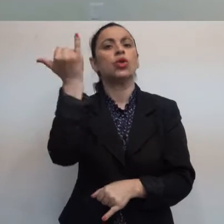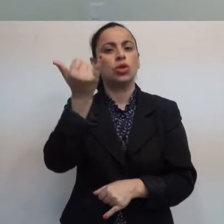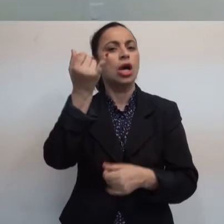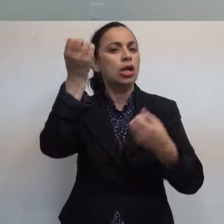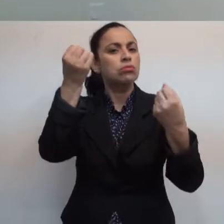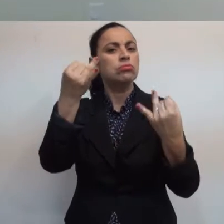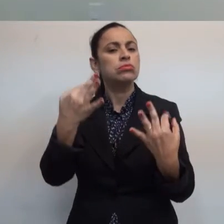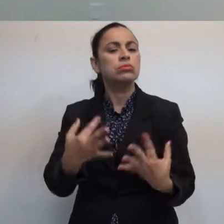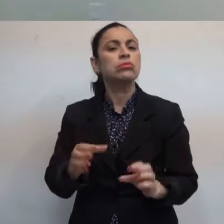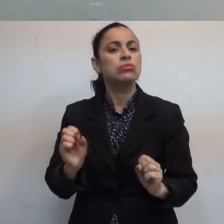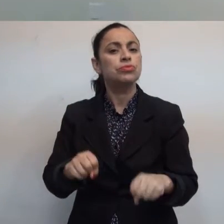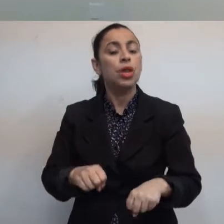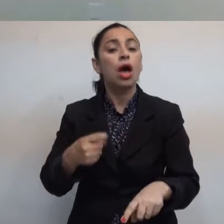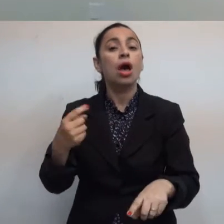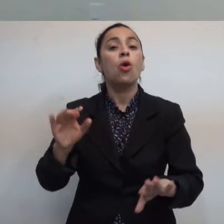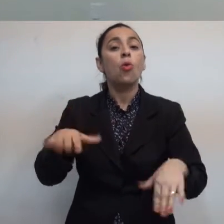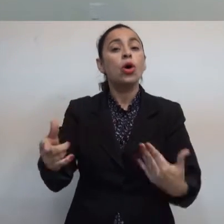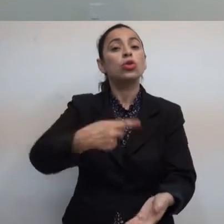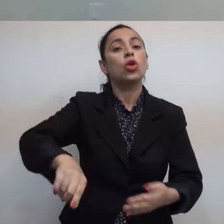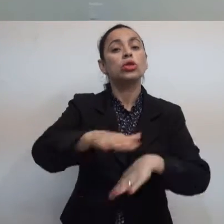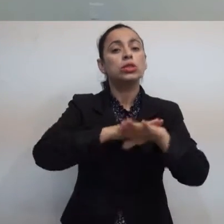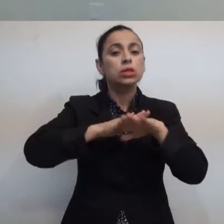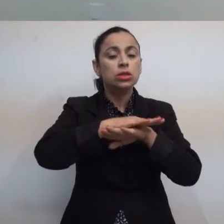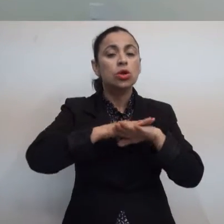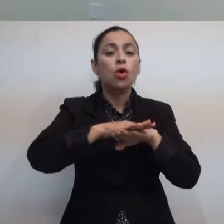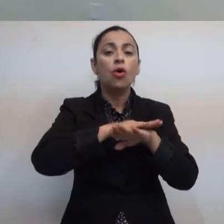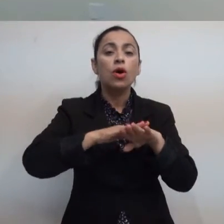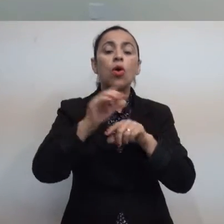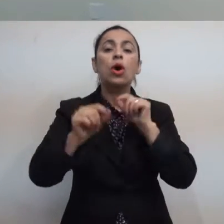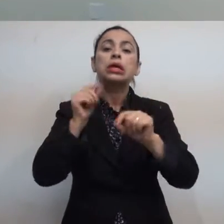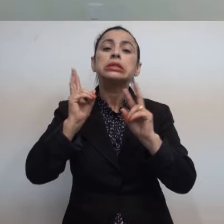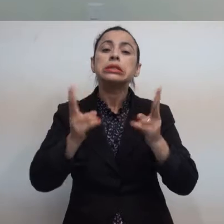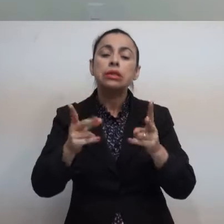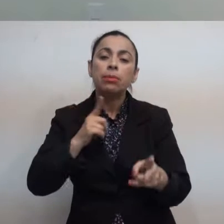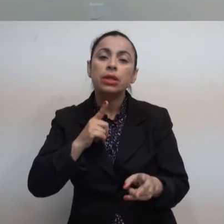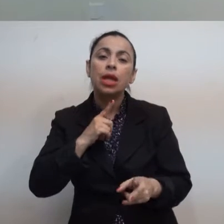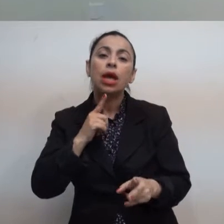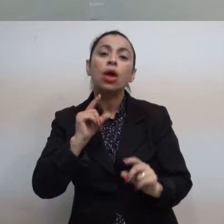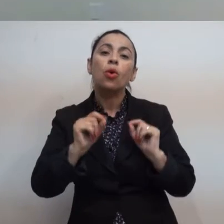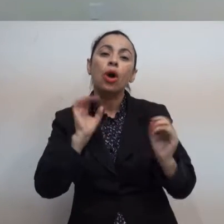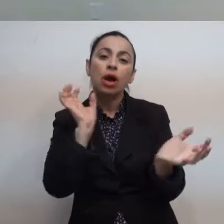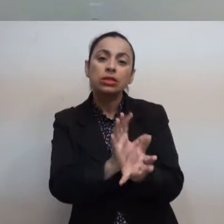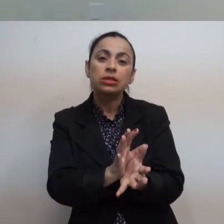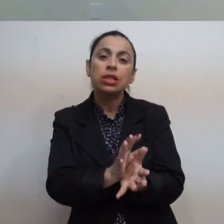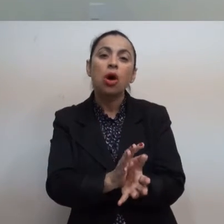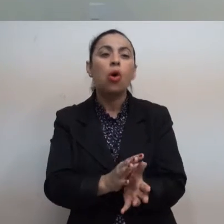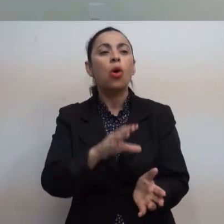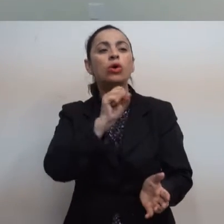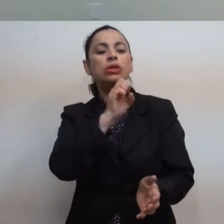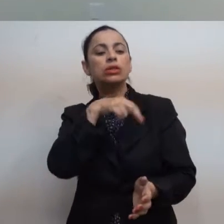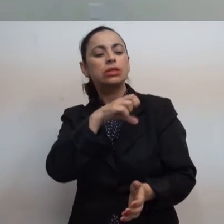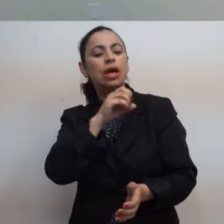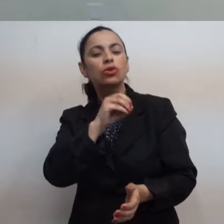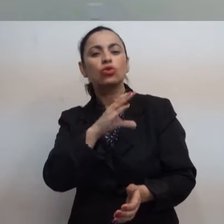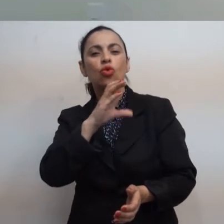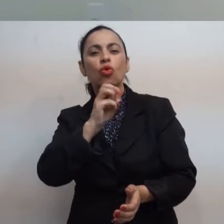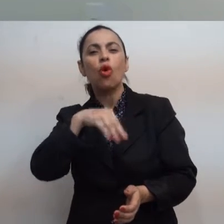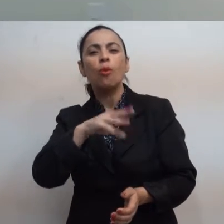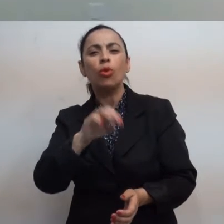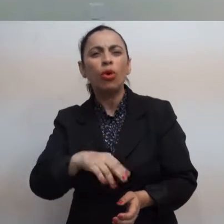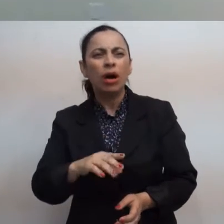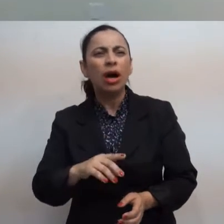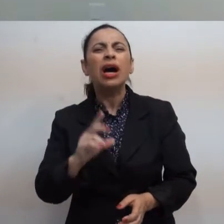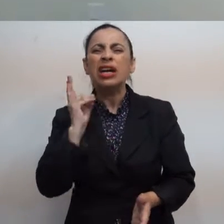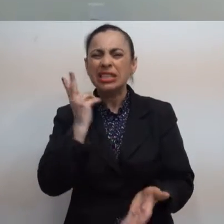coisa bastante importante para falar, sempre quando nós conversamos, sempre tem aquela questão do senso comum.